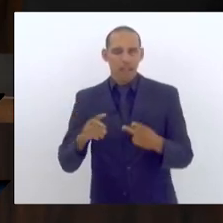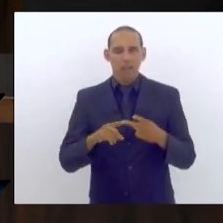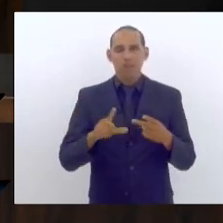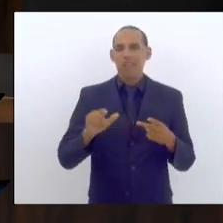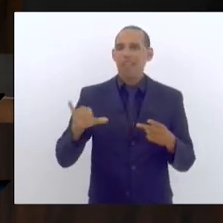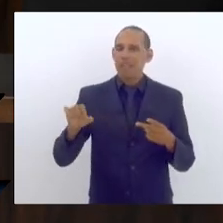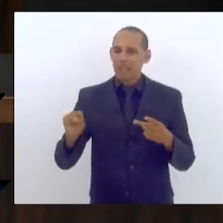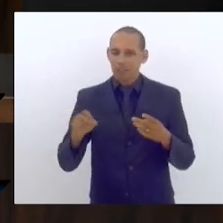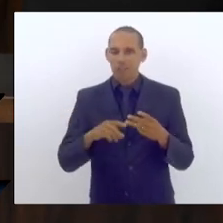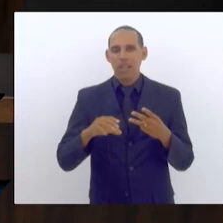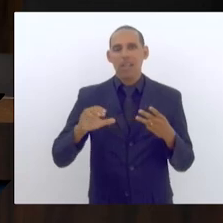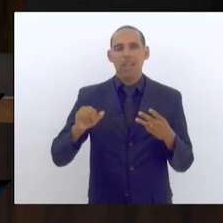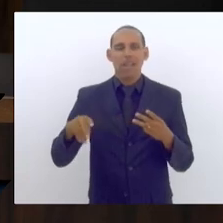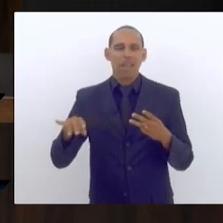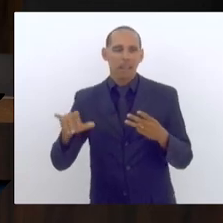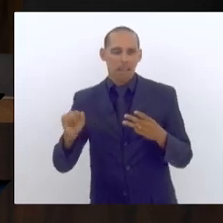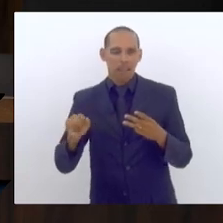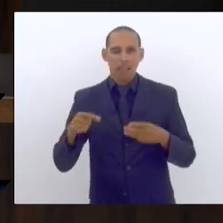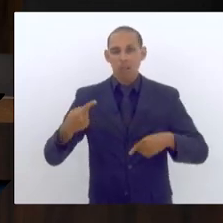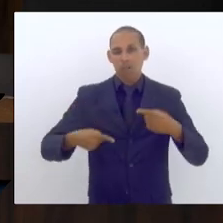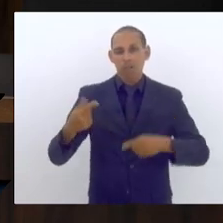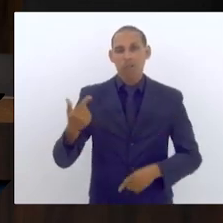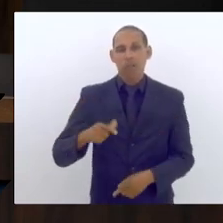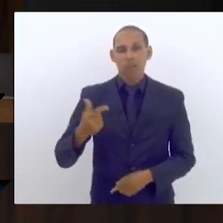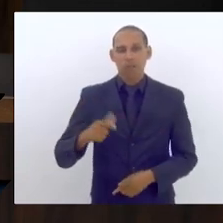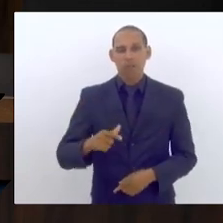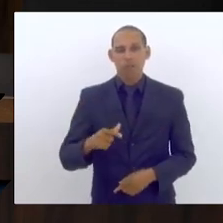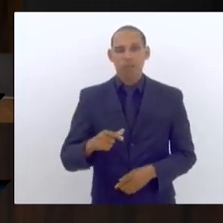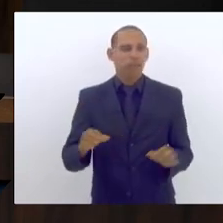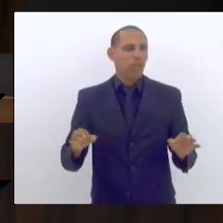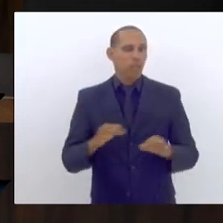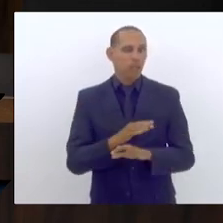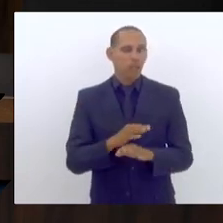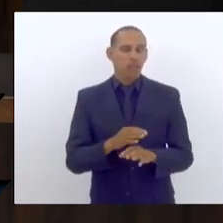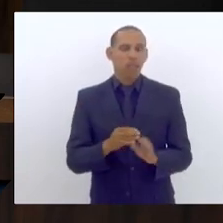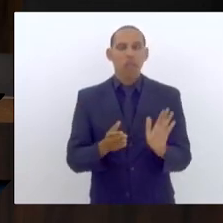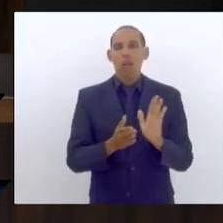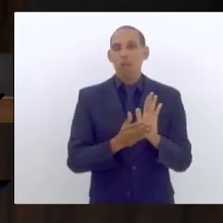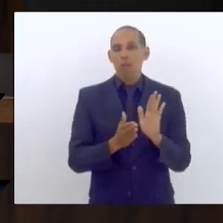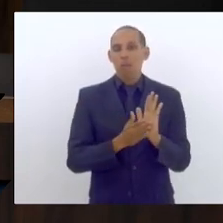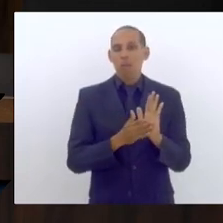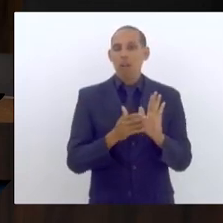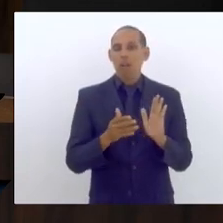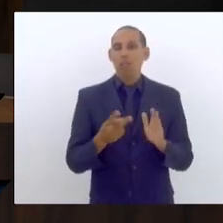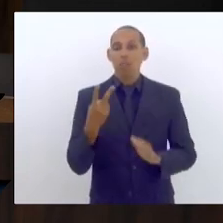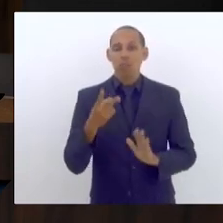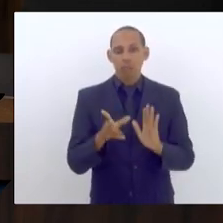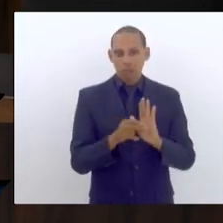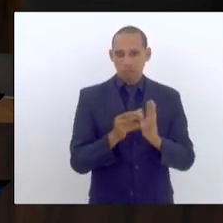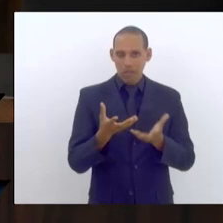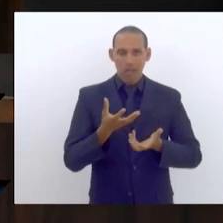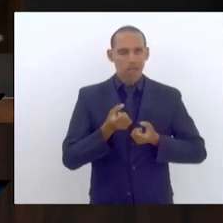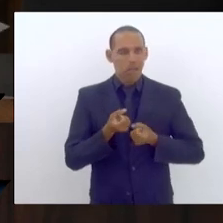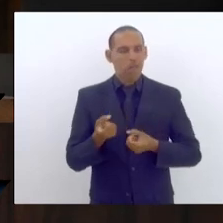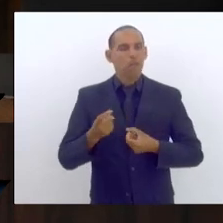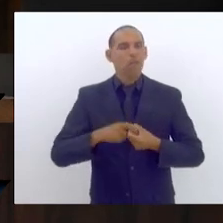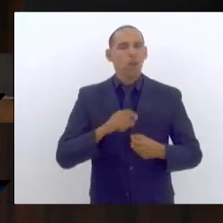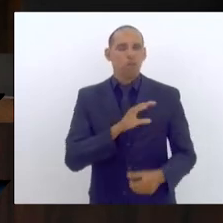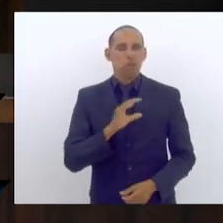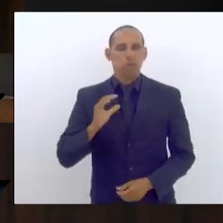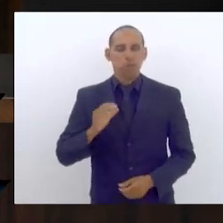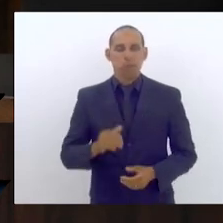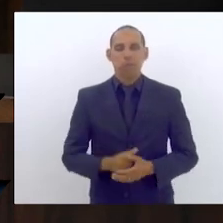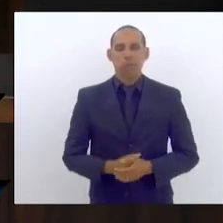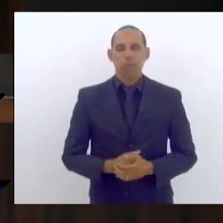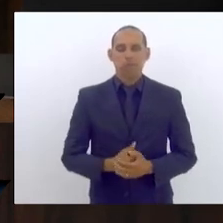Em discussão, não havendo quem queira discutir, encerrada a discussão. A presente proposta recebeu 2 emendas e retorna às